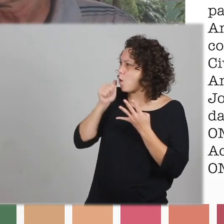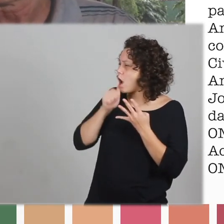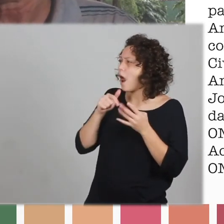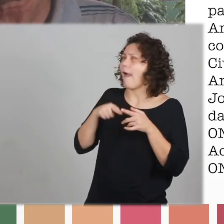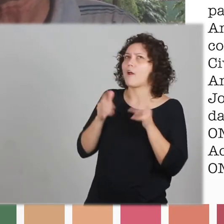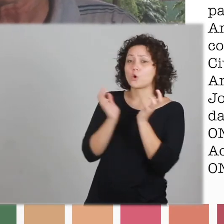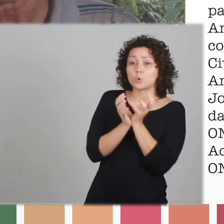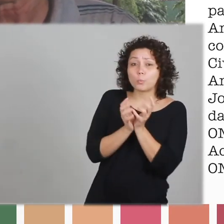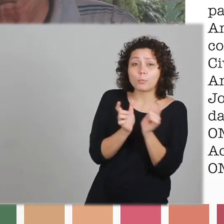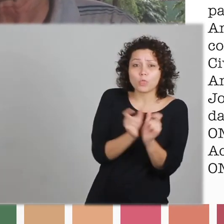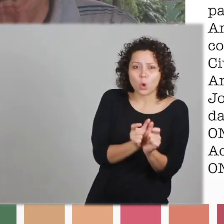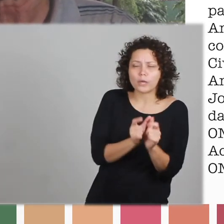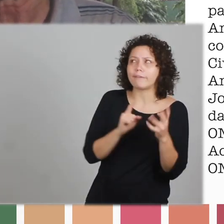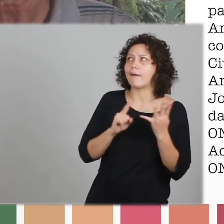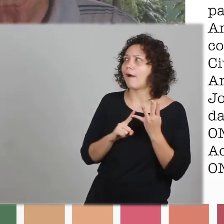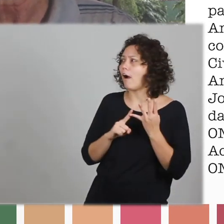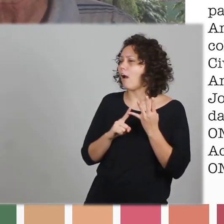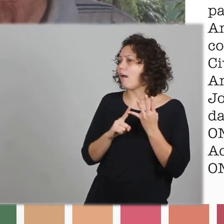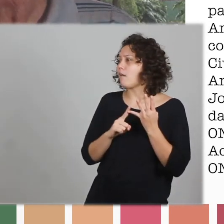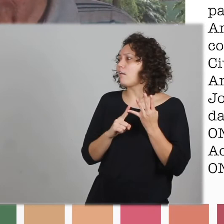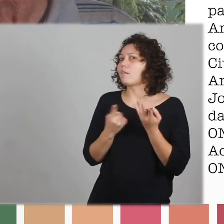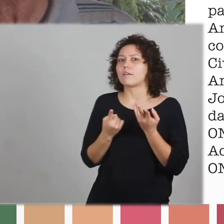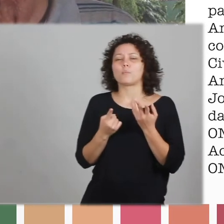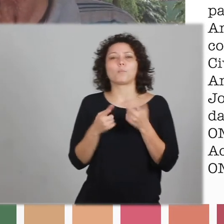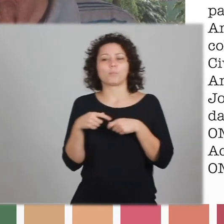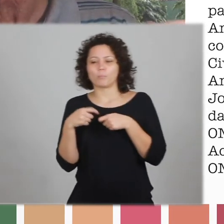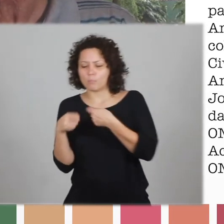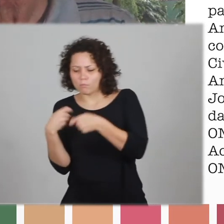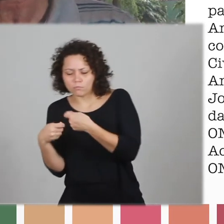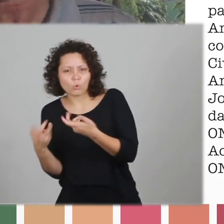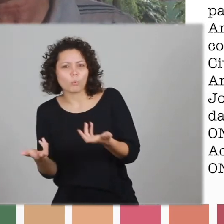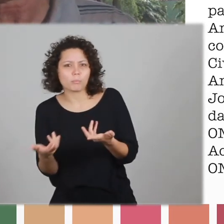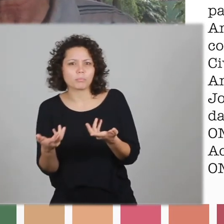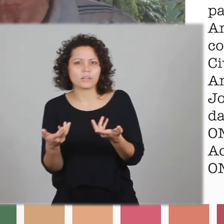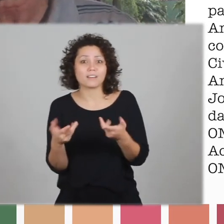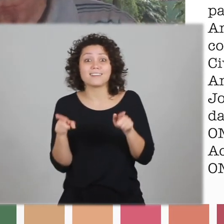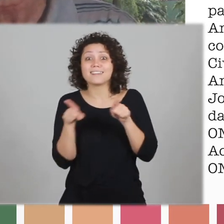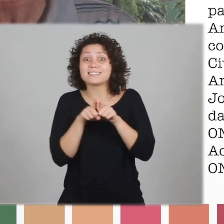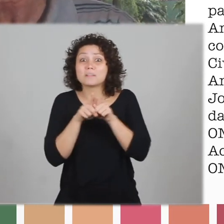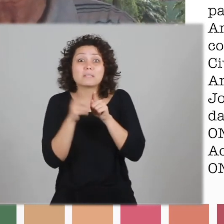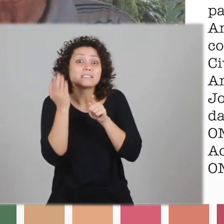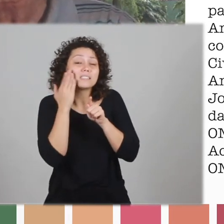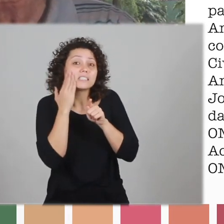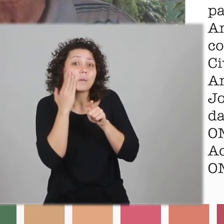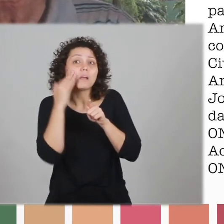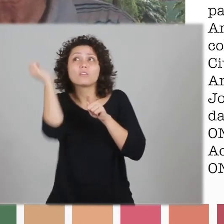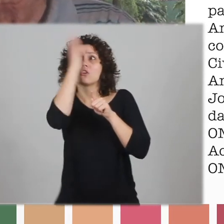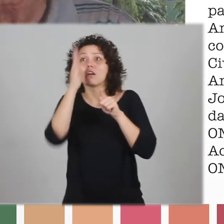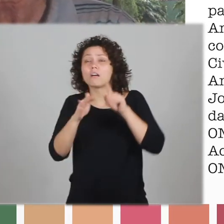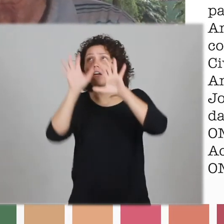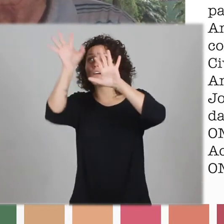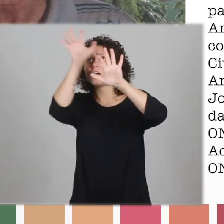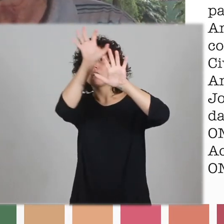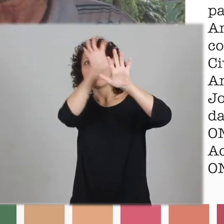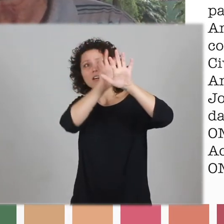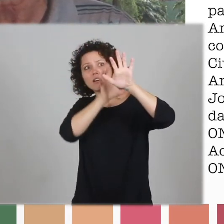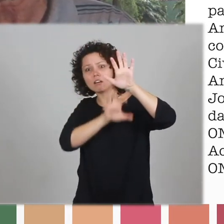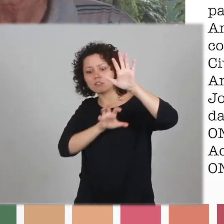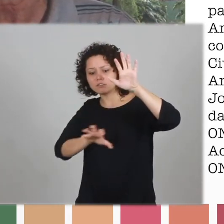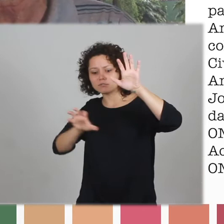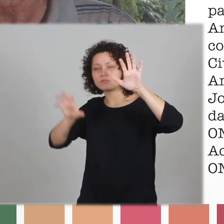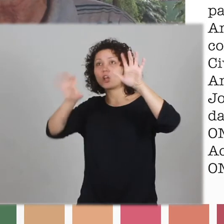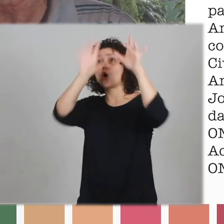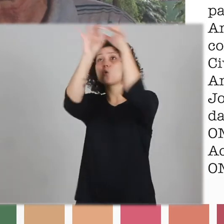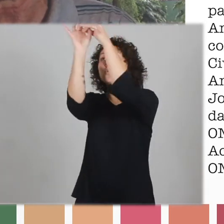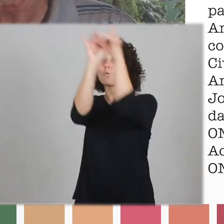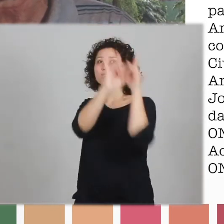econômicas e questões ambientais, por exemplo, mas integrado também nos territórios, não só do ponto de vista teórico e no